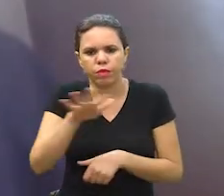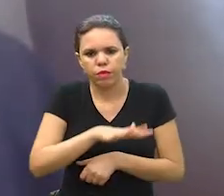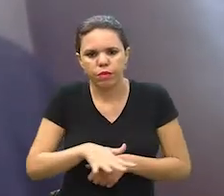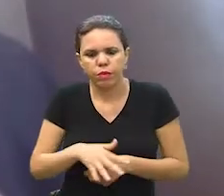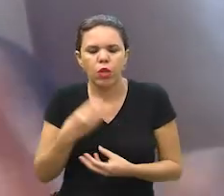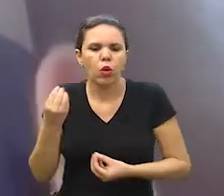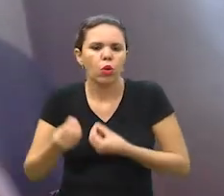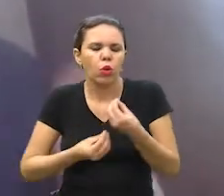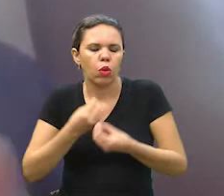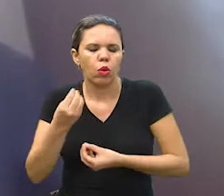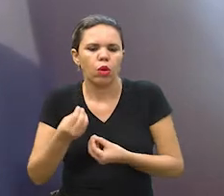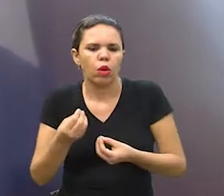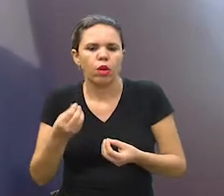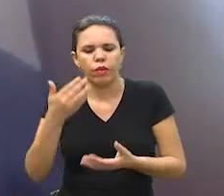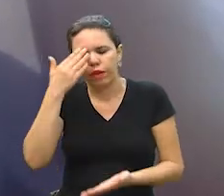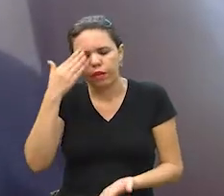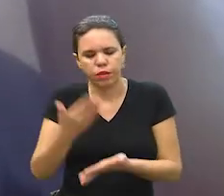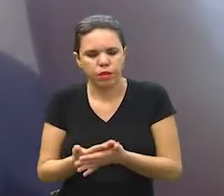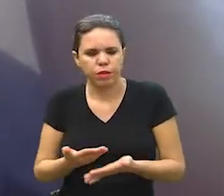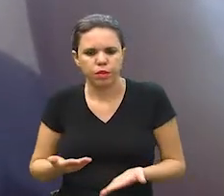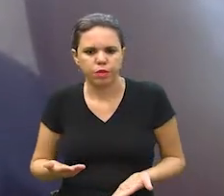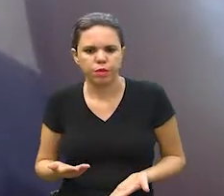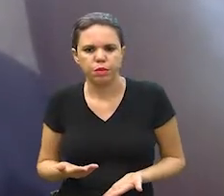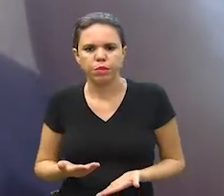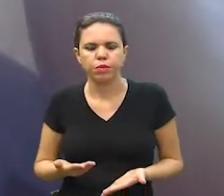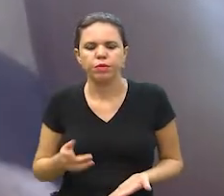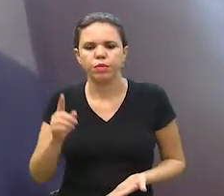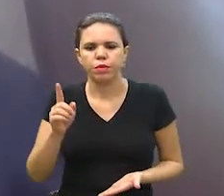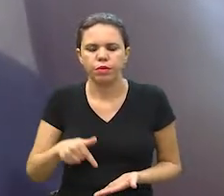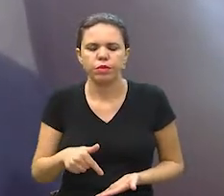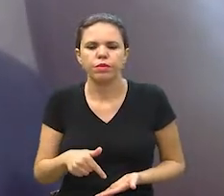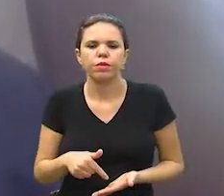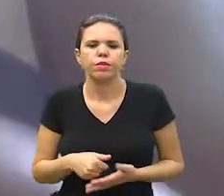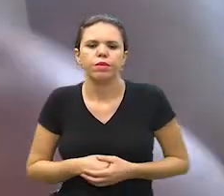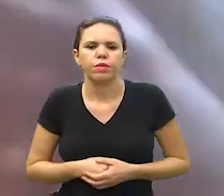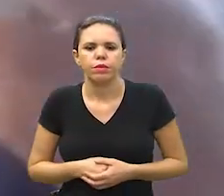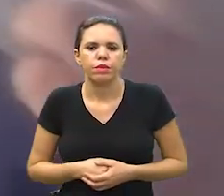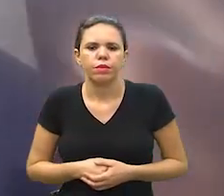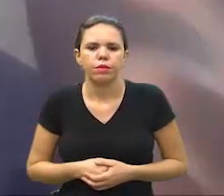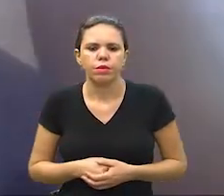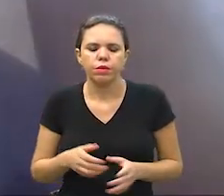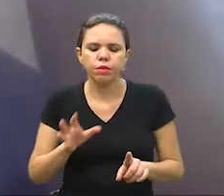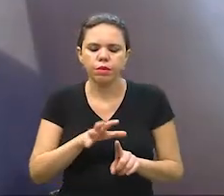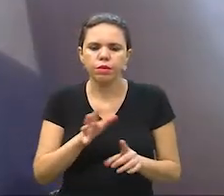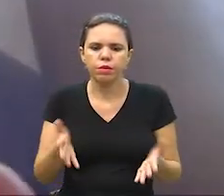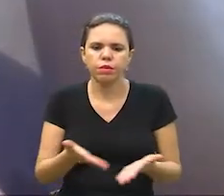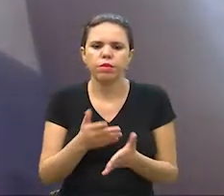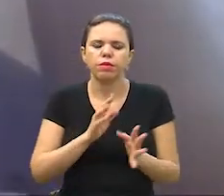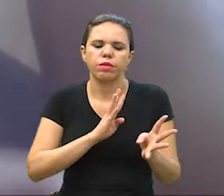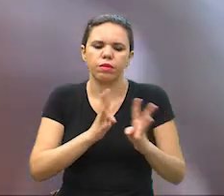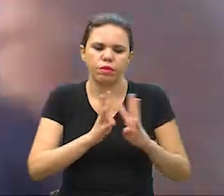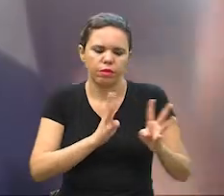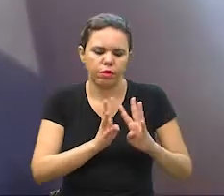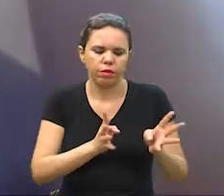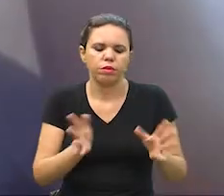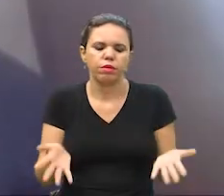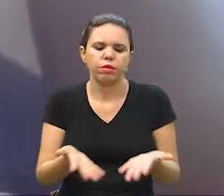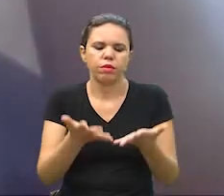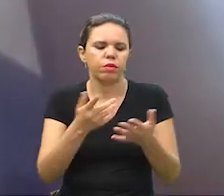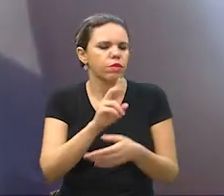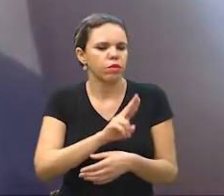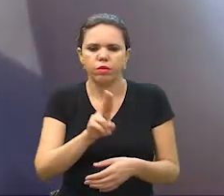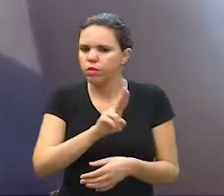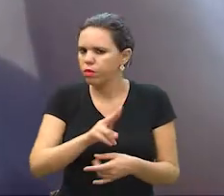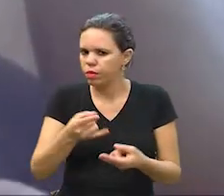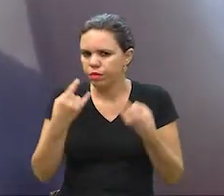geral no que ela vai acreditar. E isso induz a questão da aglomeração, induz ao não uso